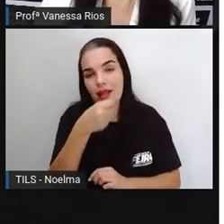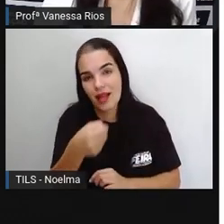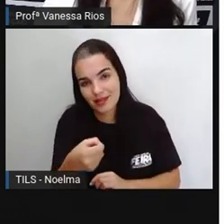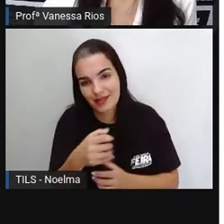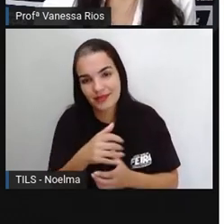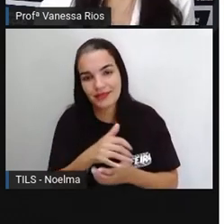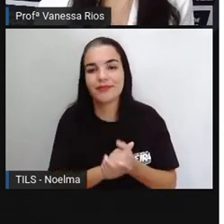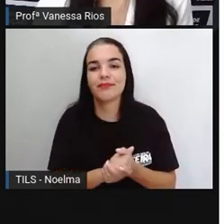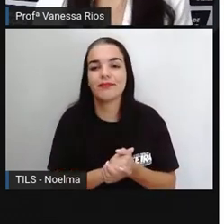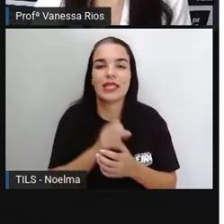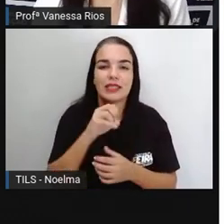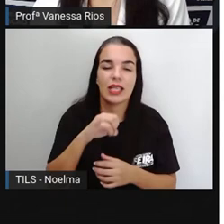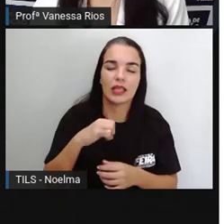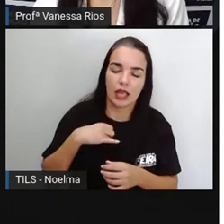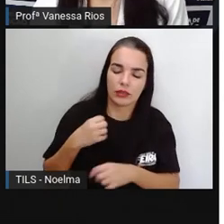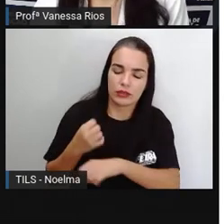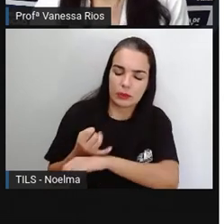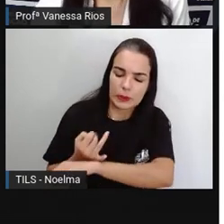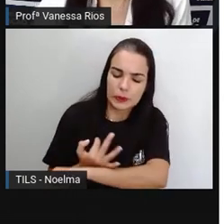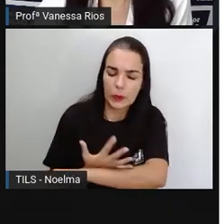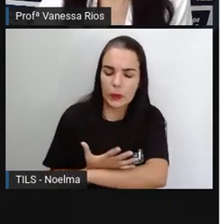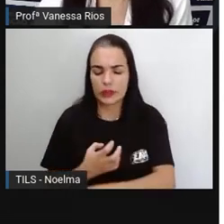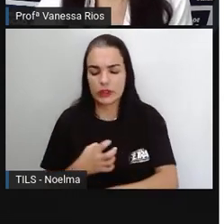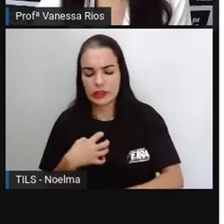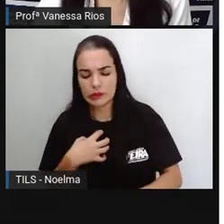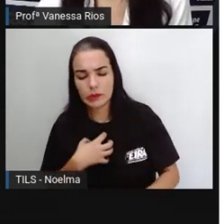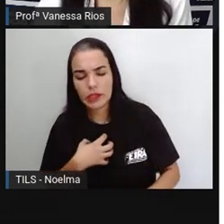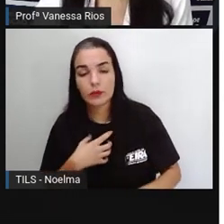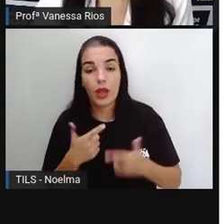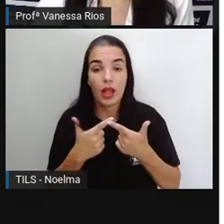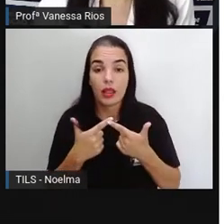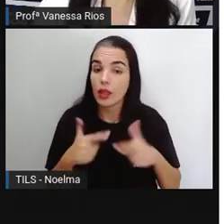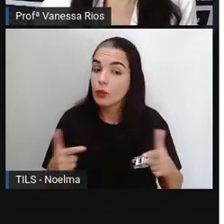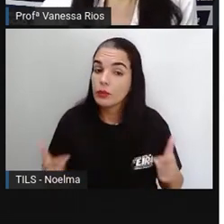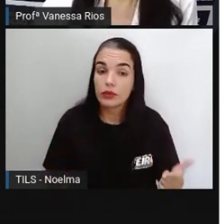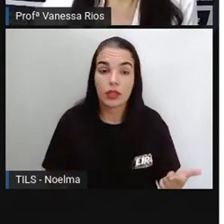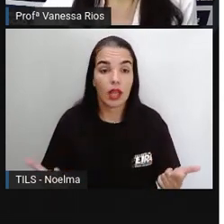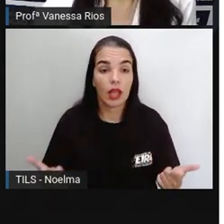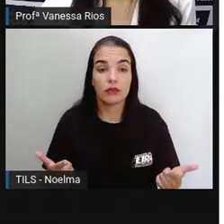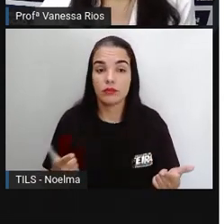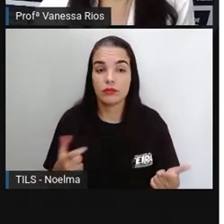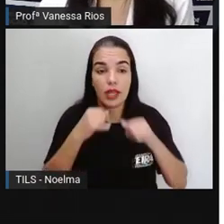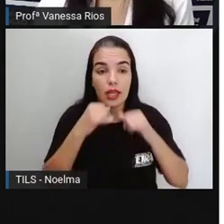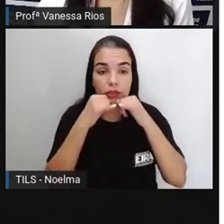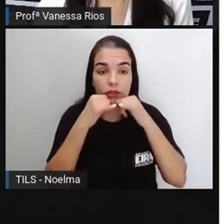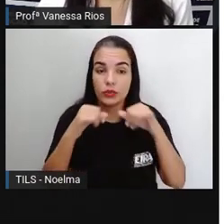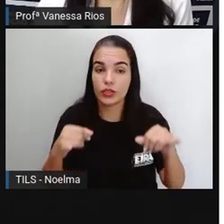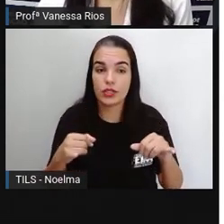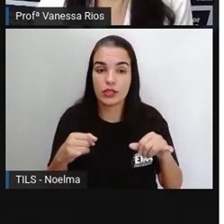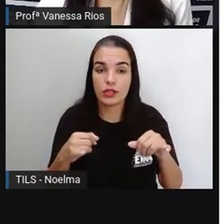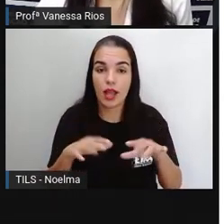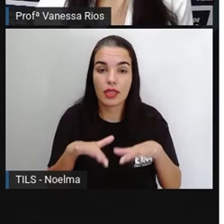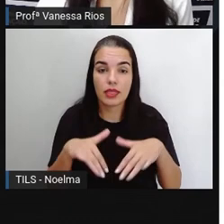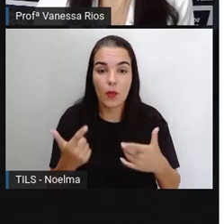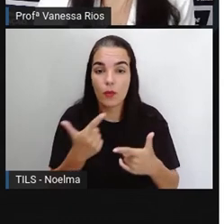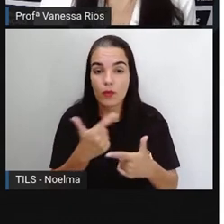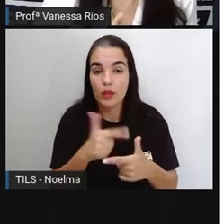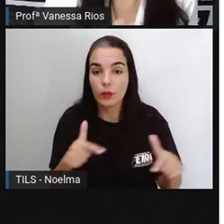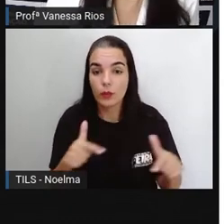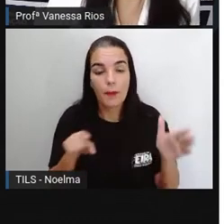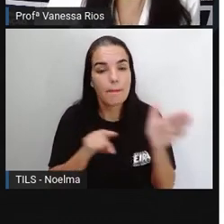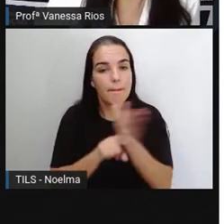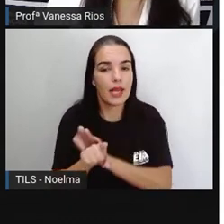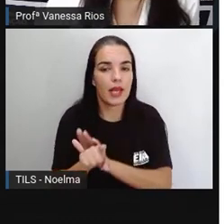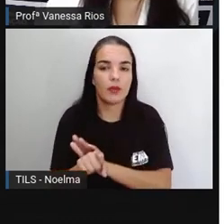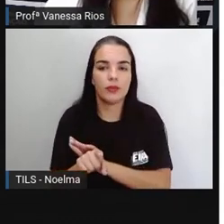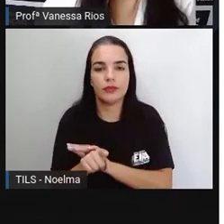questão de sentimentos de emoções que são aí características subjetivas relacionadas a algo que alguém